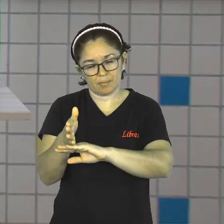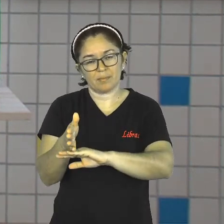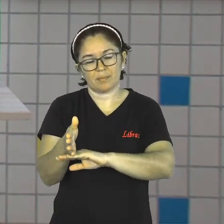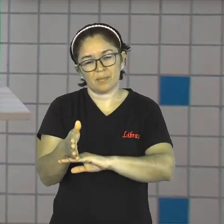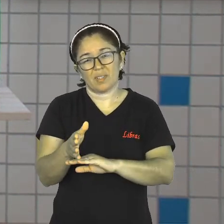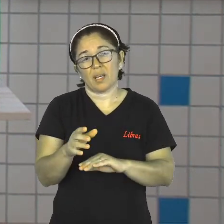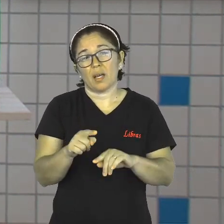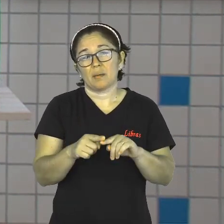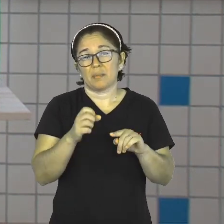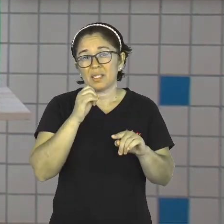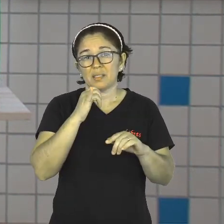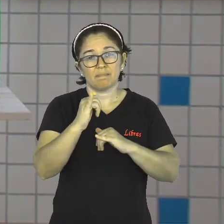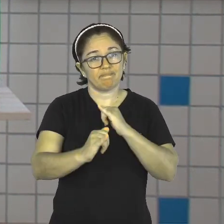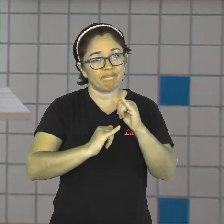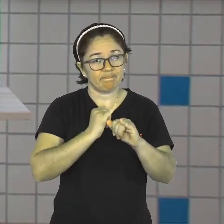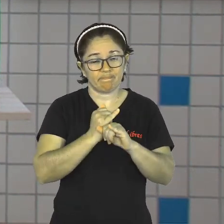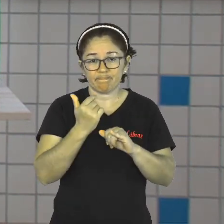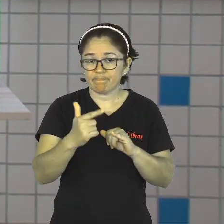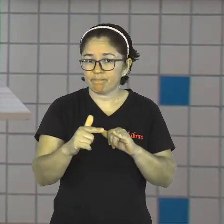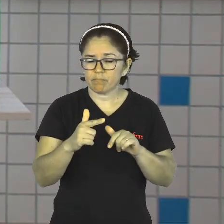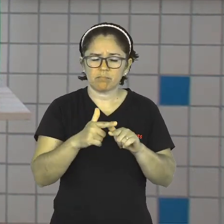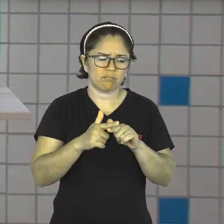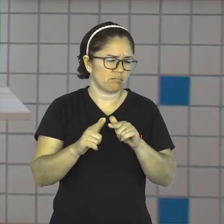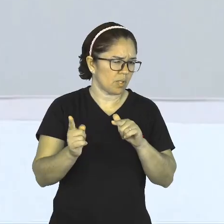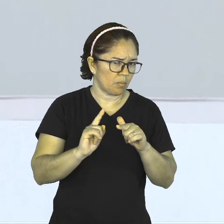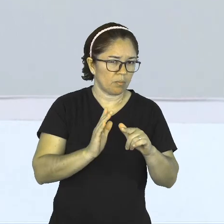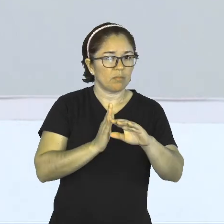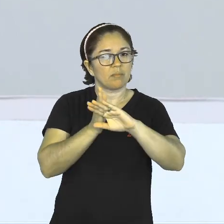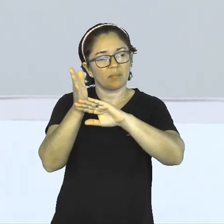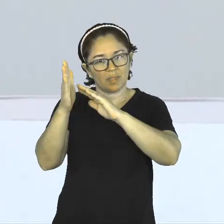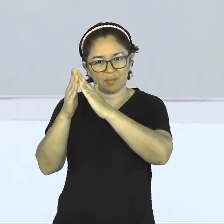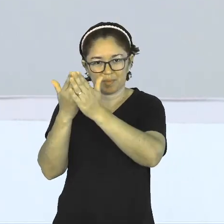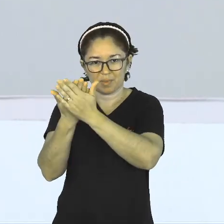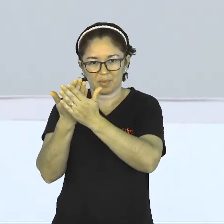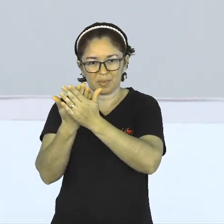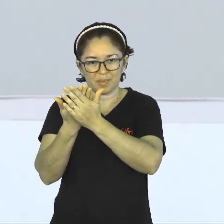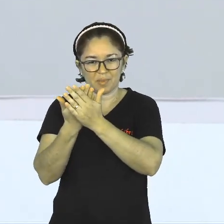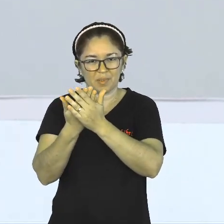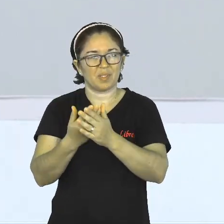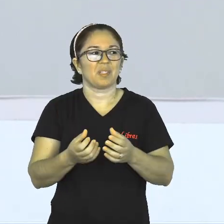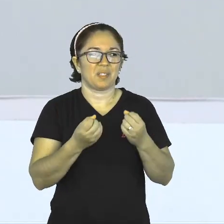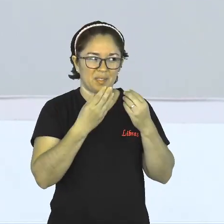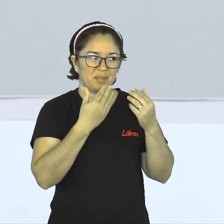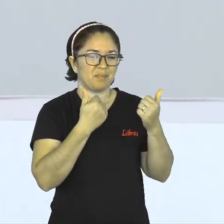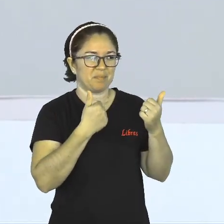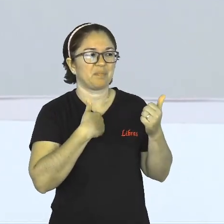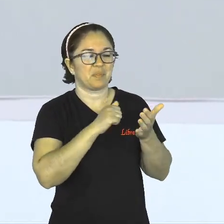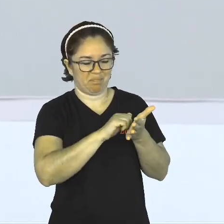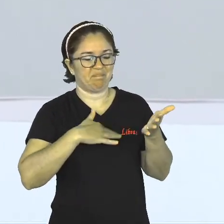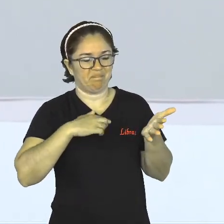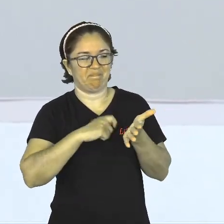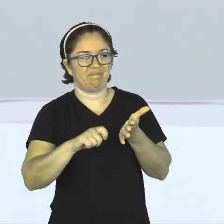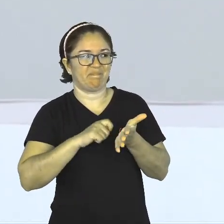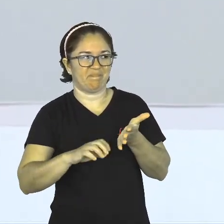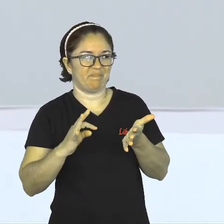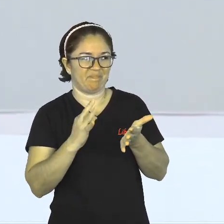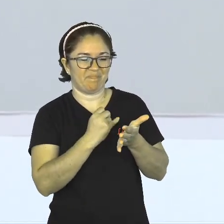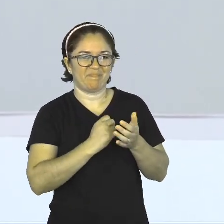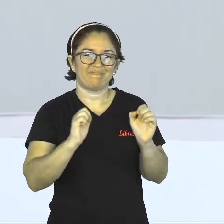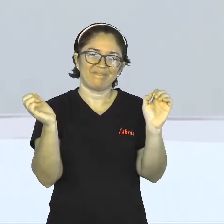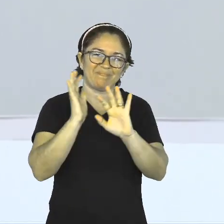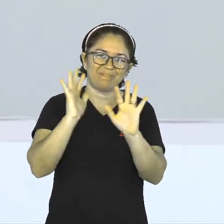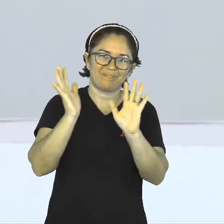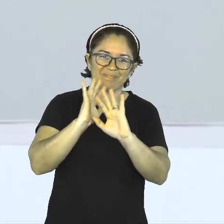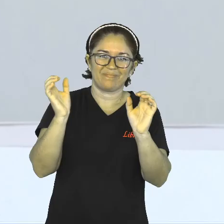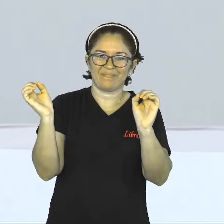sem problemas, é só retirar na sua escola. Pode deixar, professora. Vamos fazer as atividades. Tchau, coleguinha.